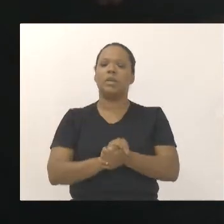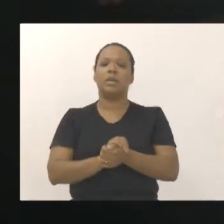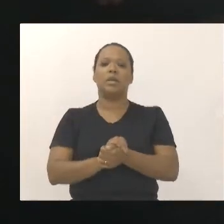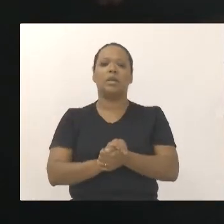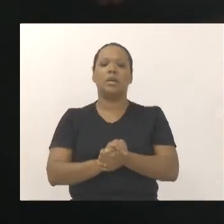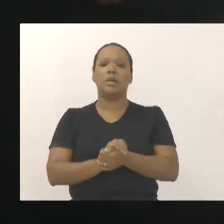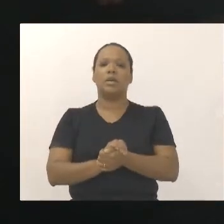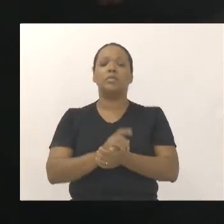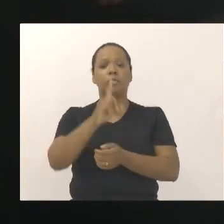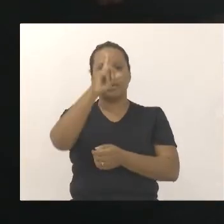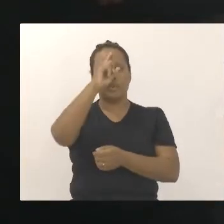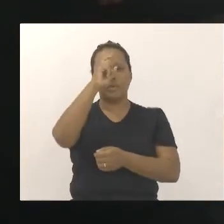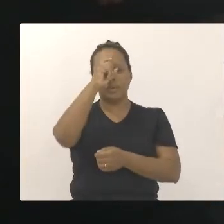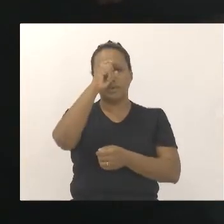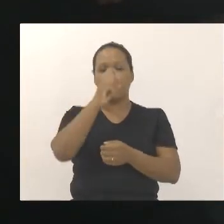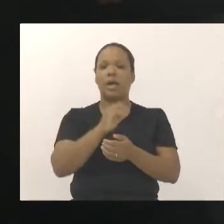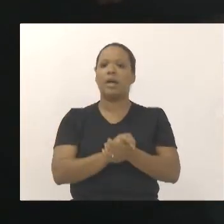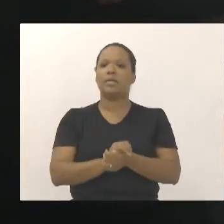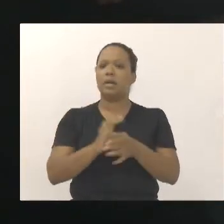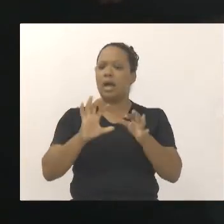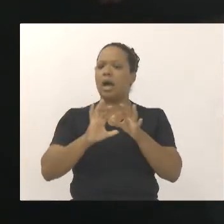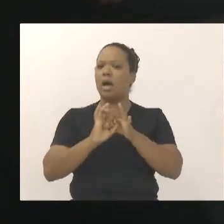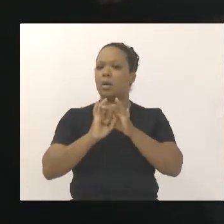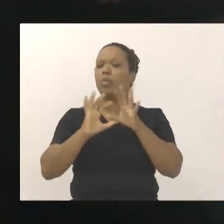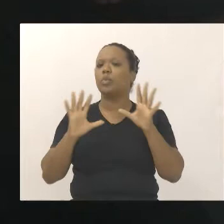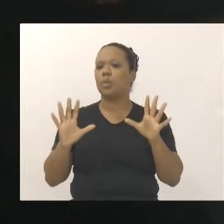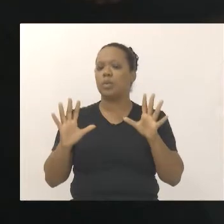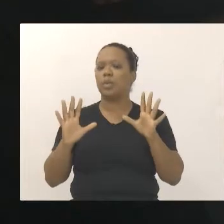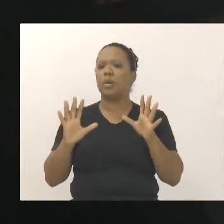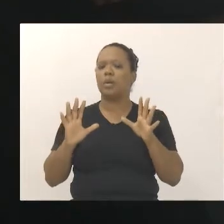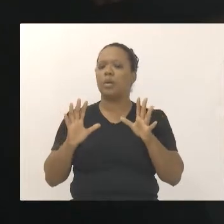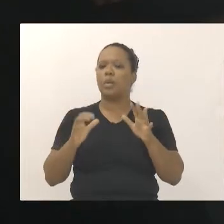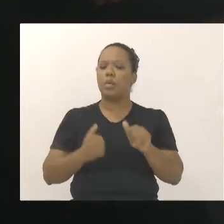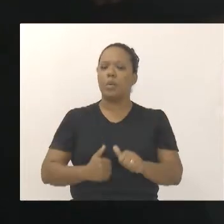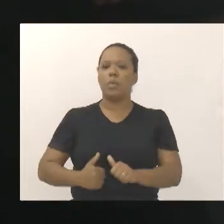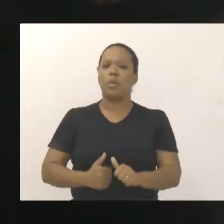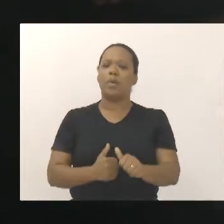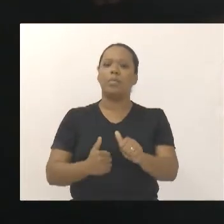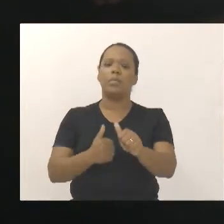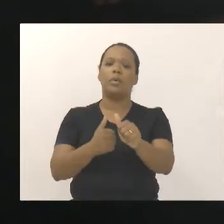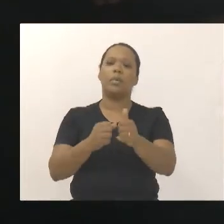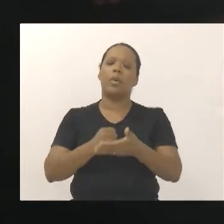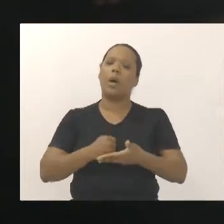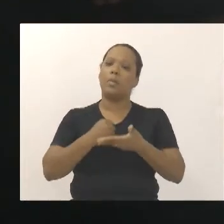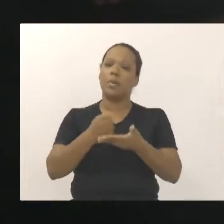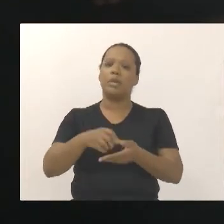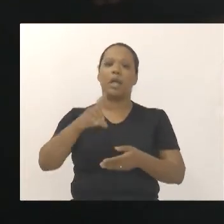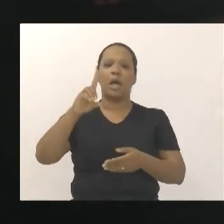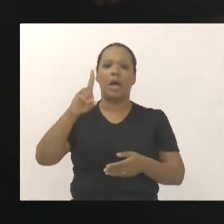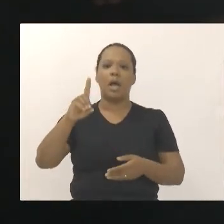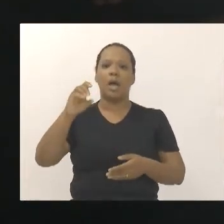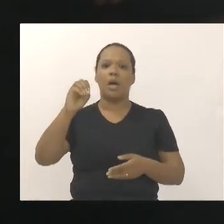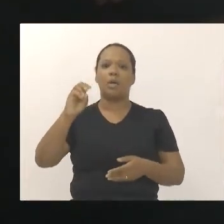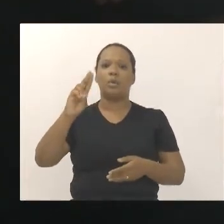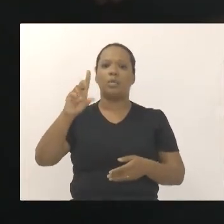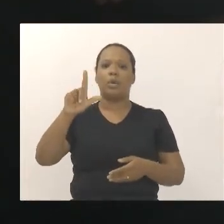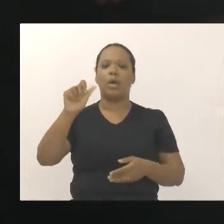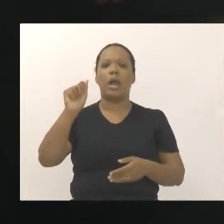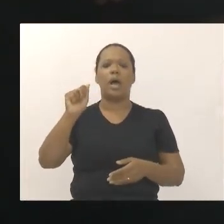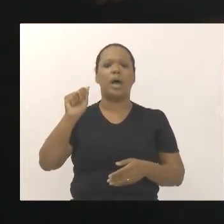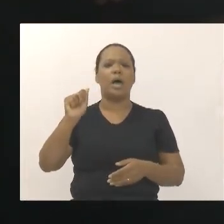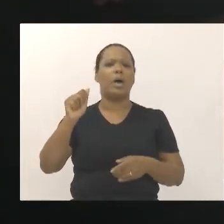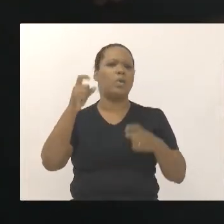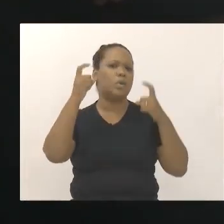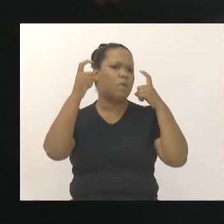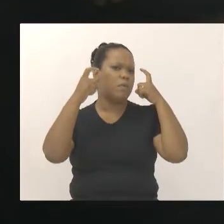maternidade também autorizem aí o acompanhamento das doulas. O que me deixa muito preocupado é que